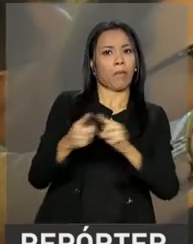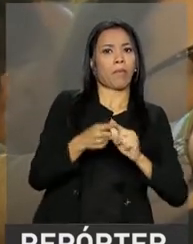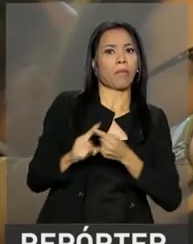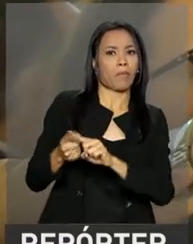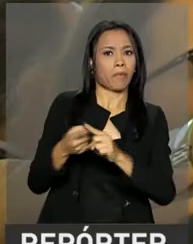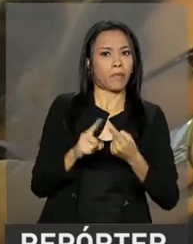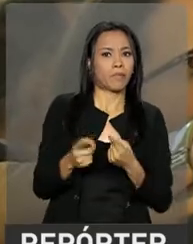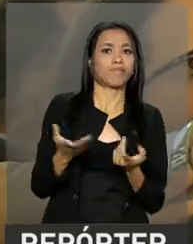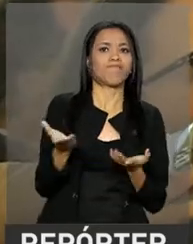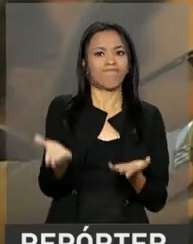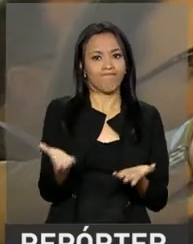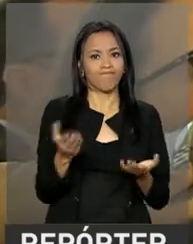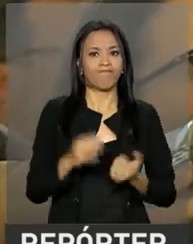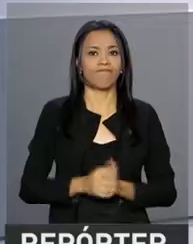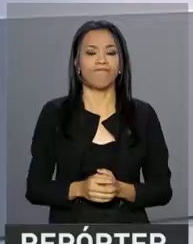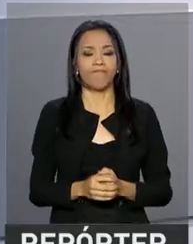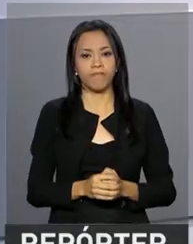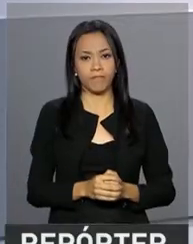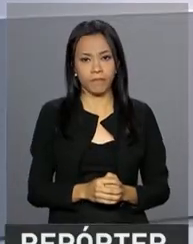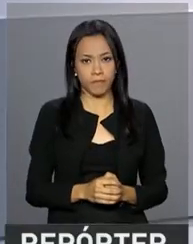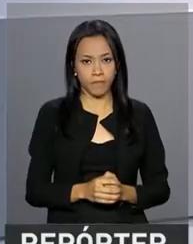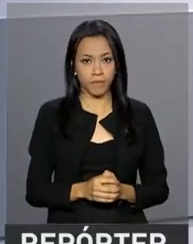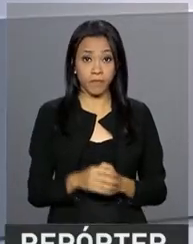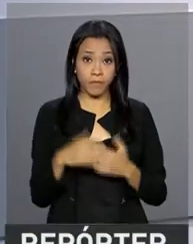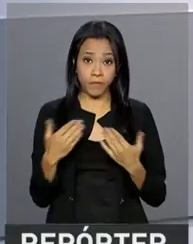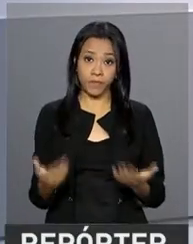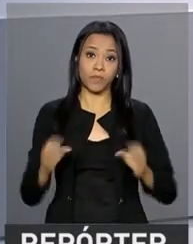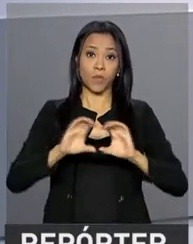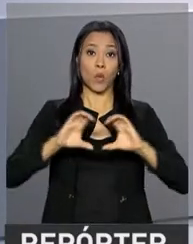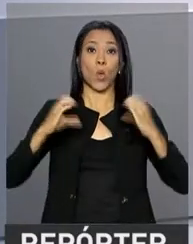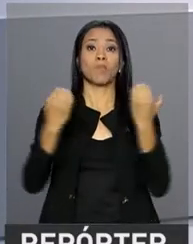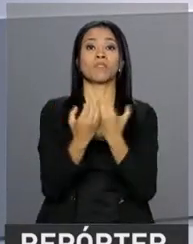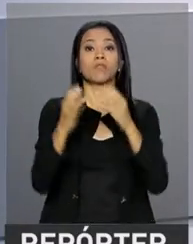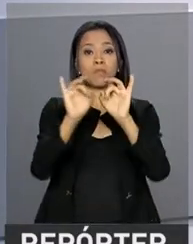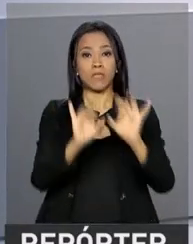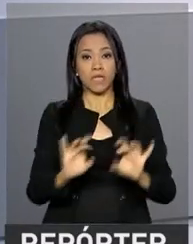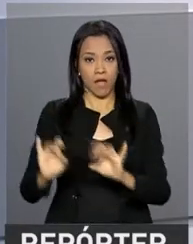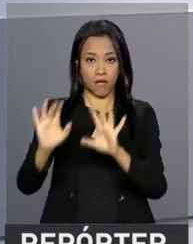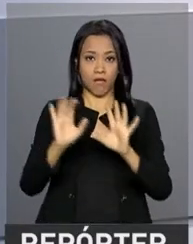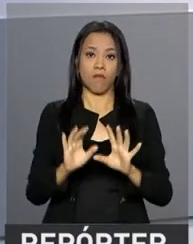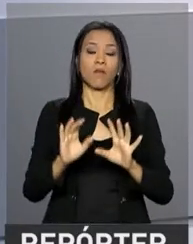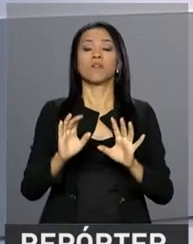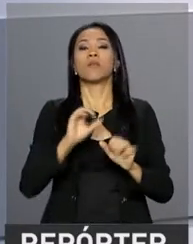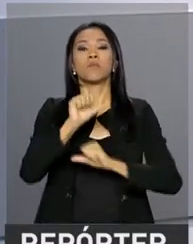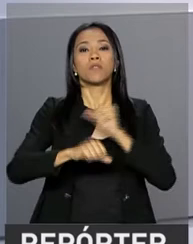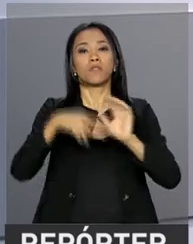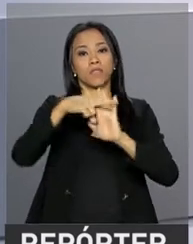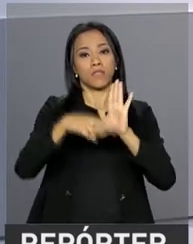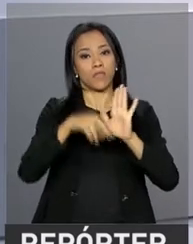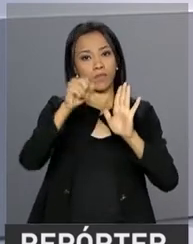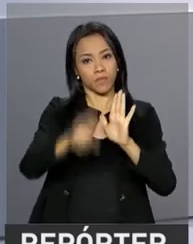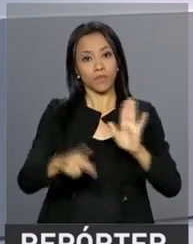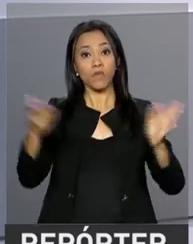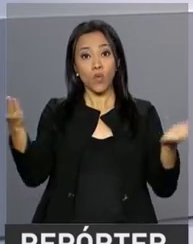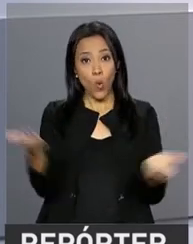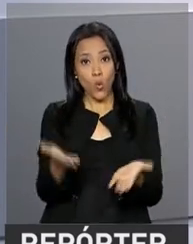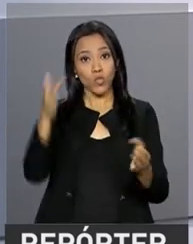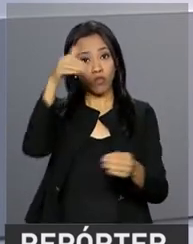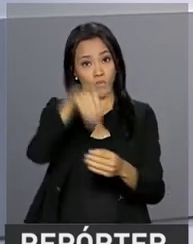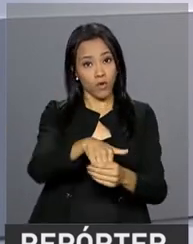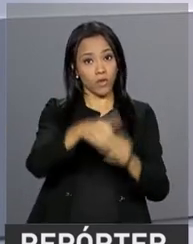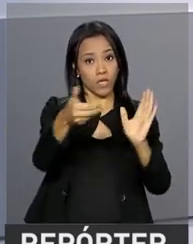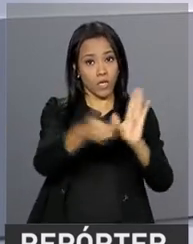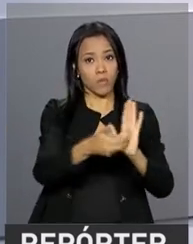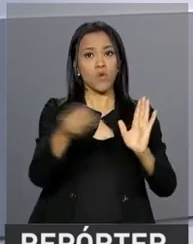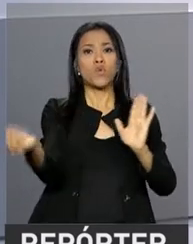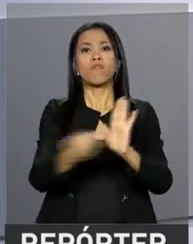ou capturados pelo crime. A Comissão Especial da Reforma da Previdência vota hoje na Câmara dos Deputados os